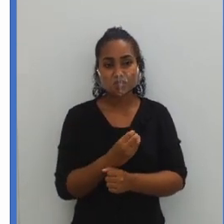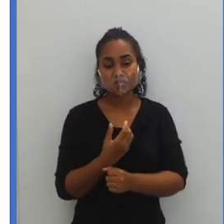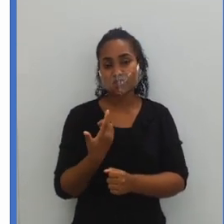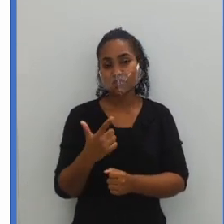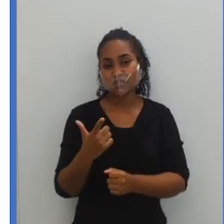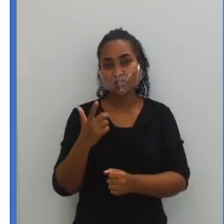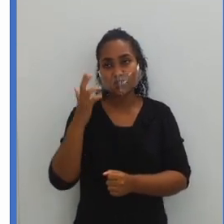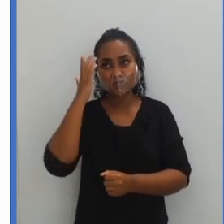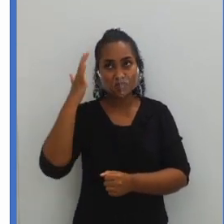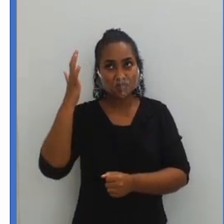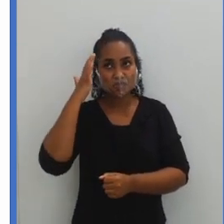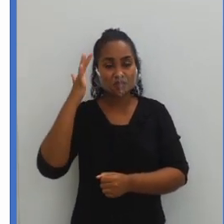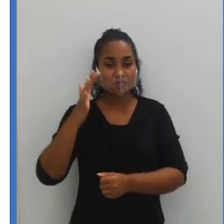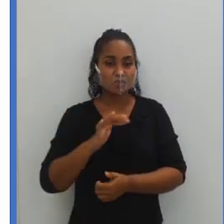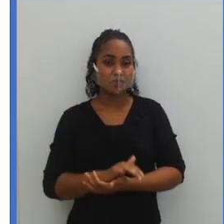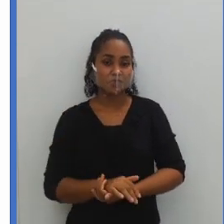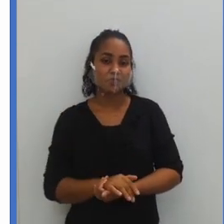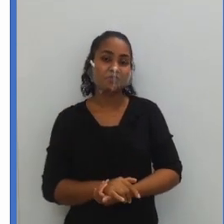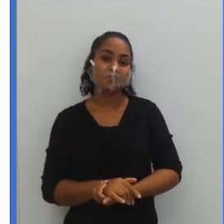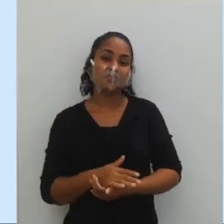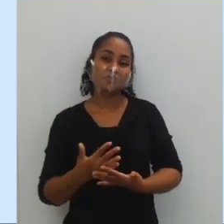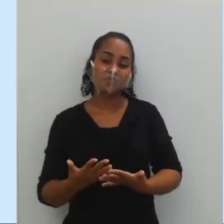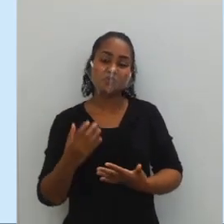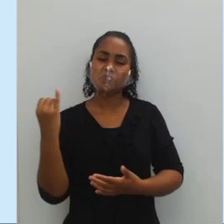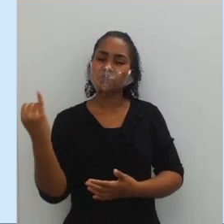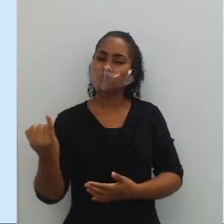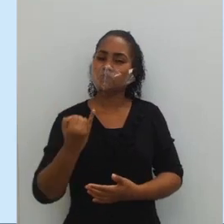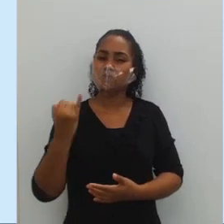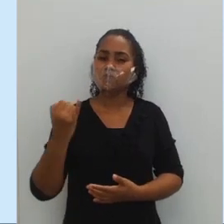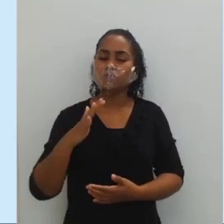conhecimento ou nem reflexão. Então, é muito